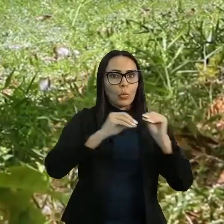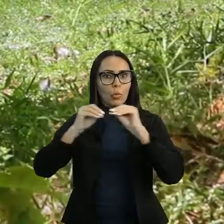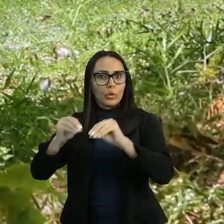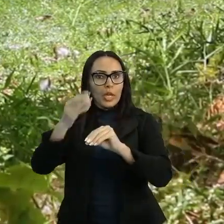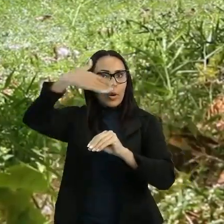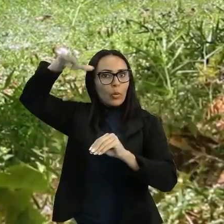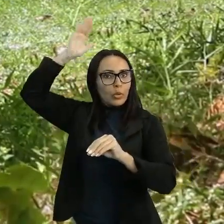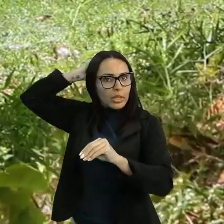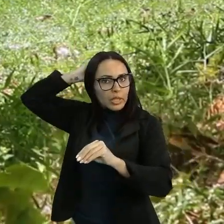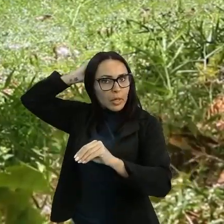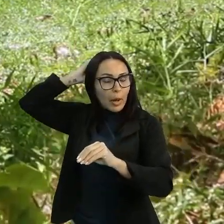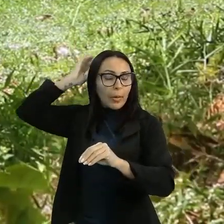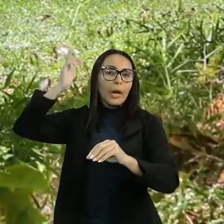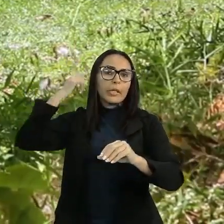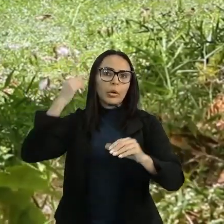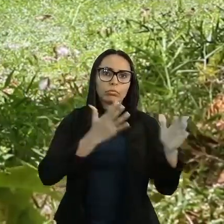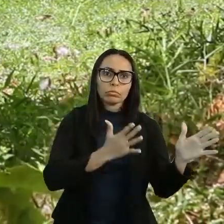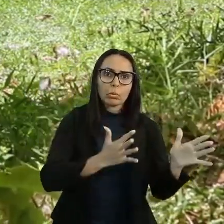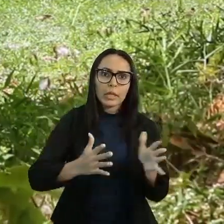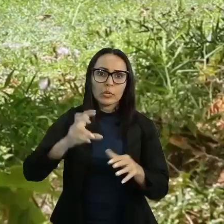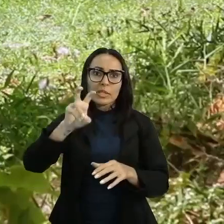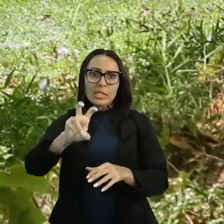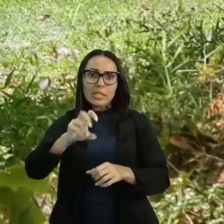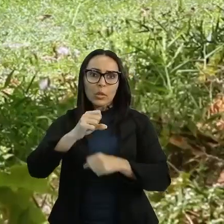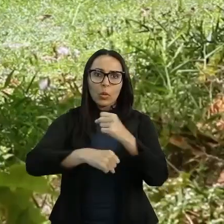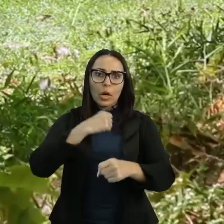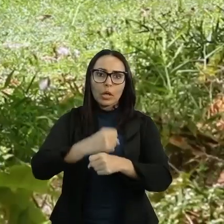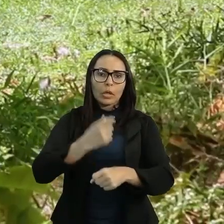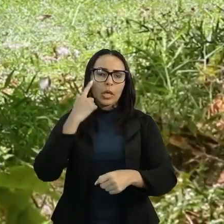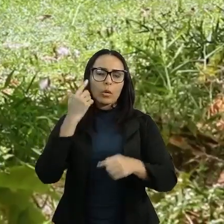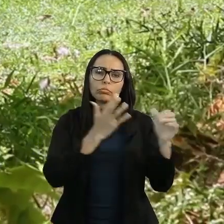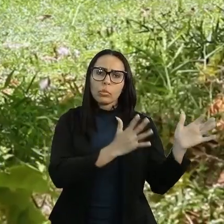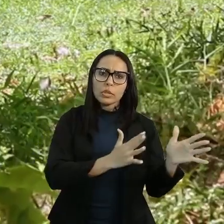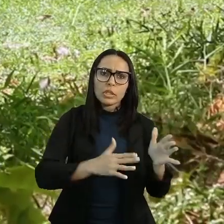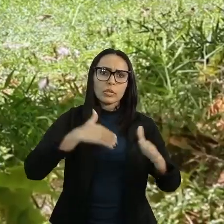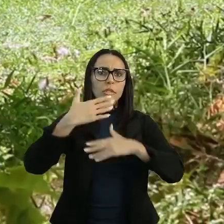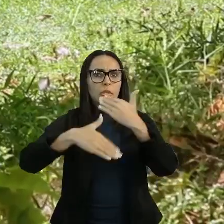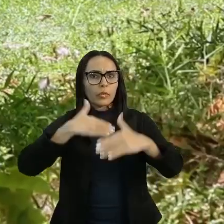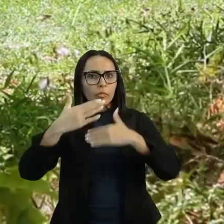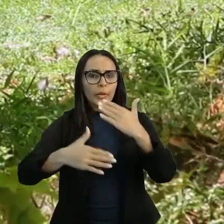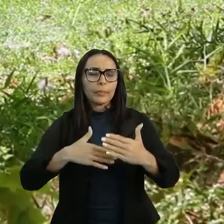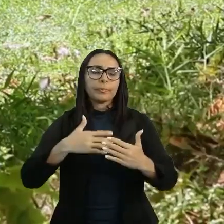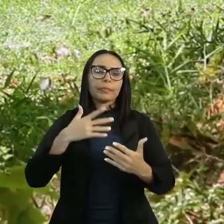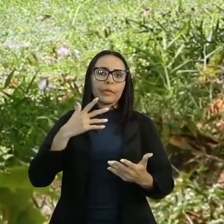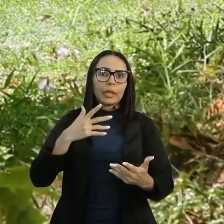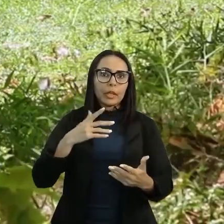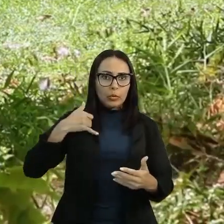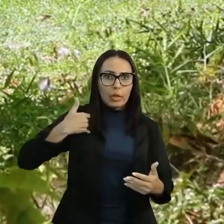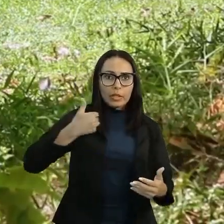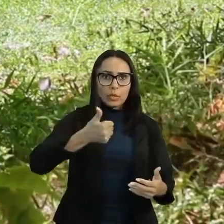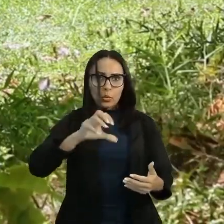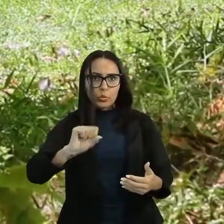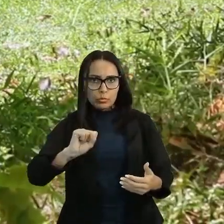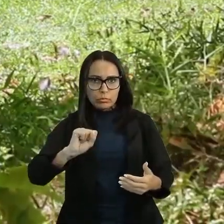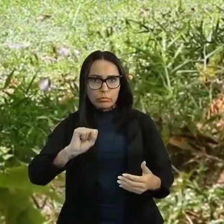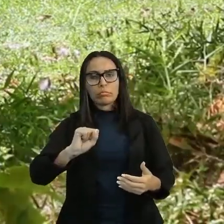quem era o Guru antes de ser Hare Krishna? O que você fazia antes, Guru? Bom,